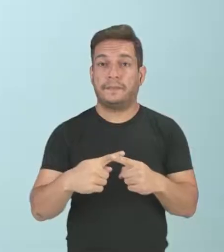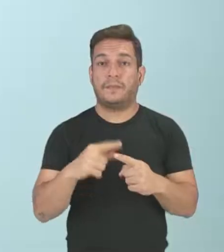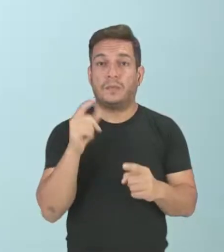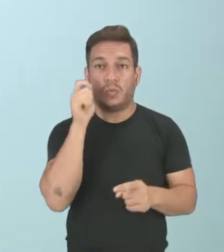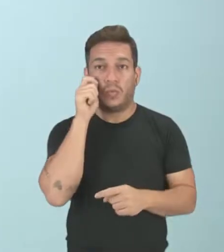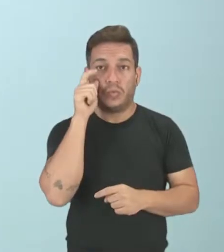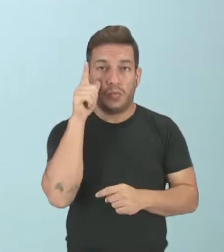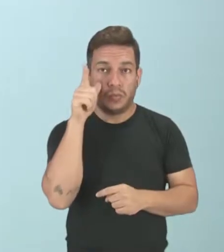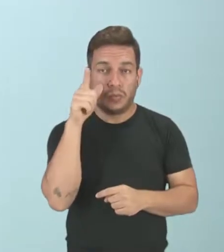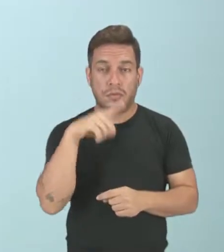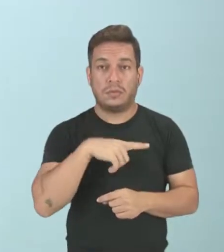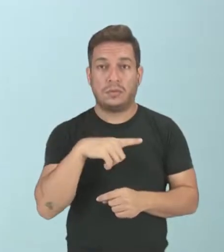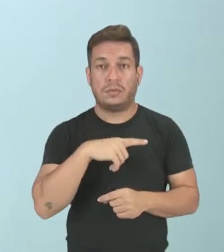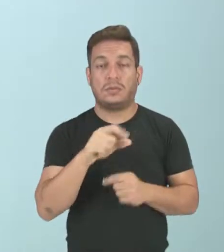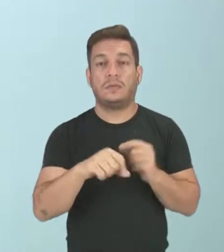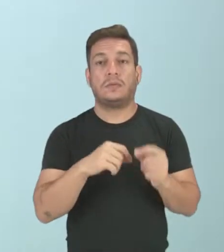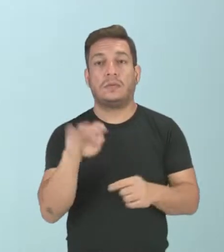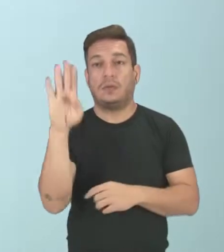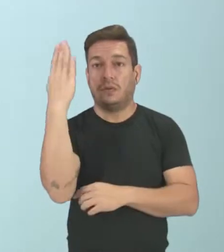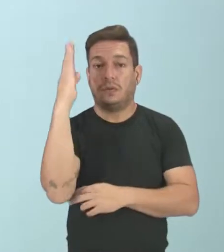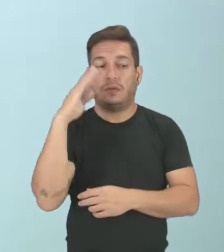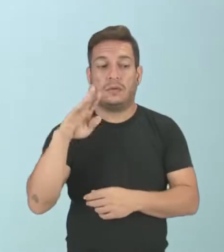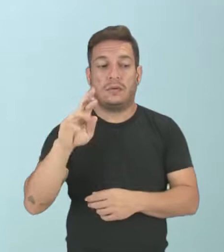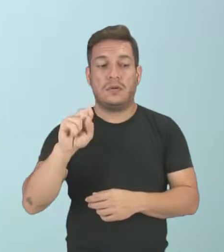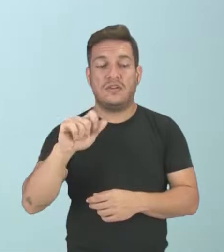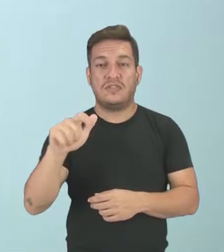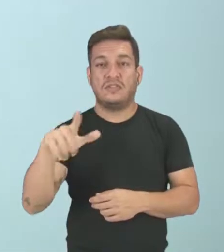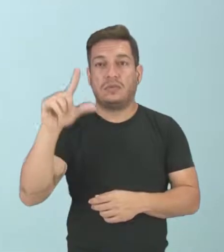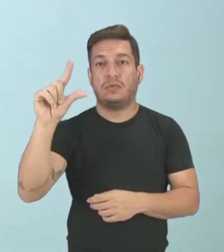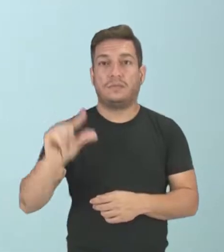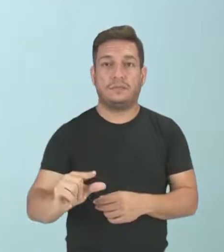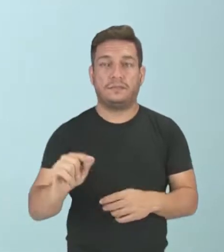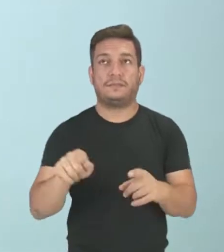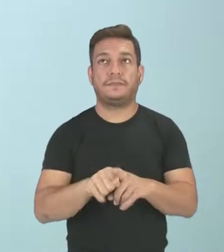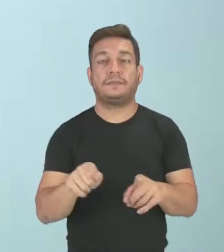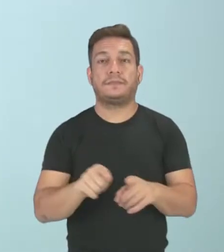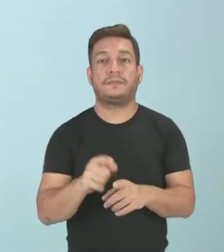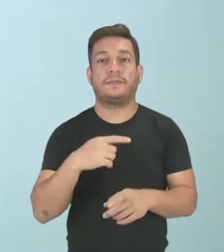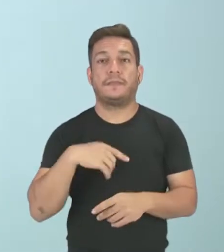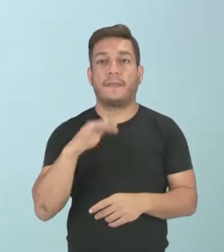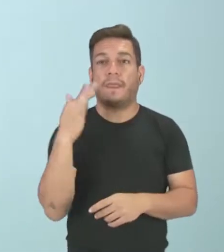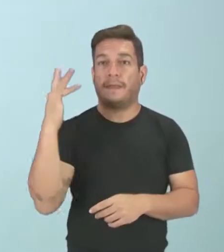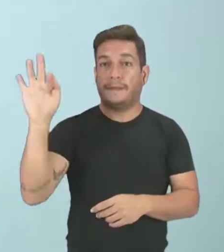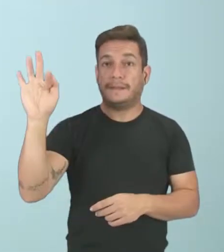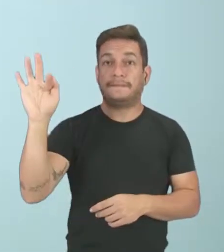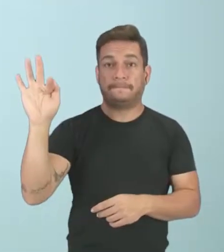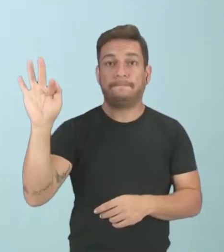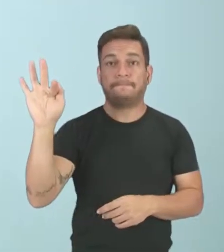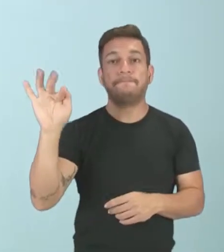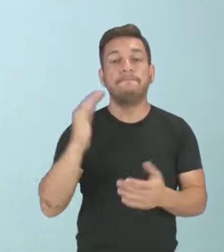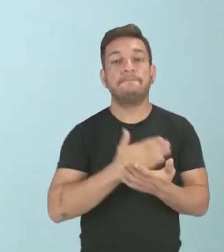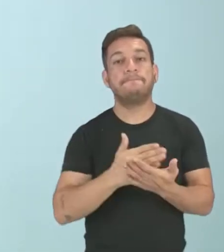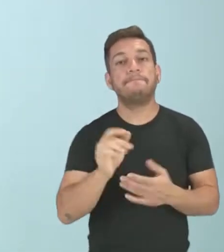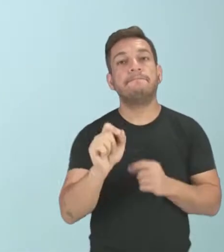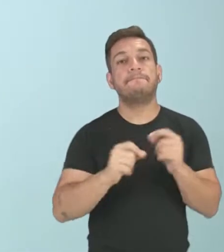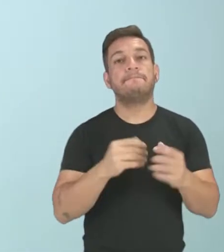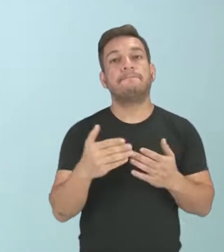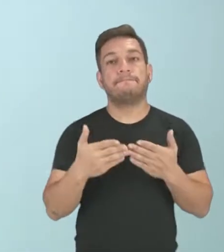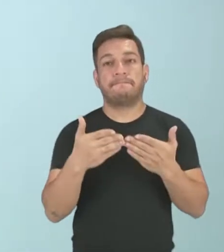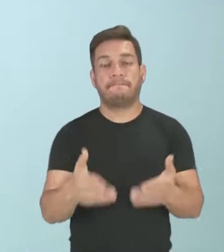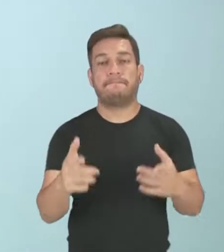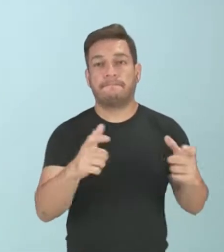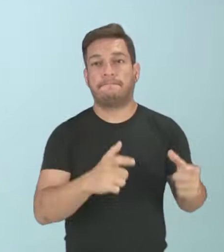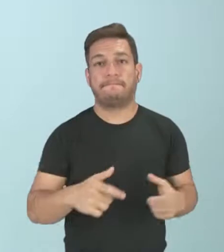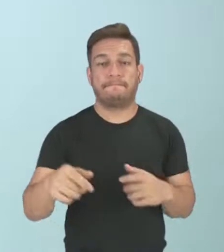os lucros que eles tinham com o pau-brasil estavam diminuindo, e aí os franceses estavam começando a chegar nessa